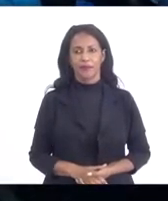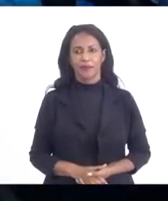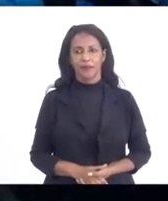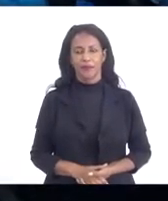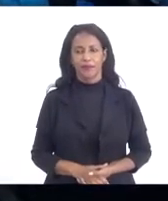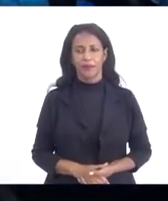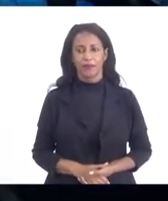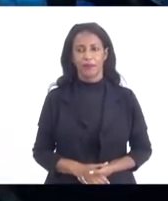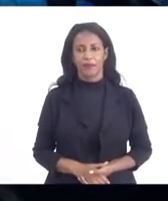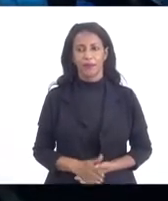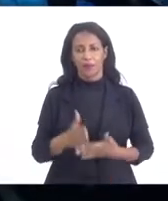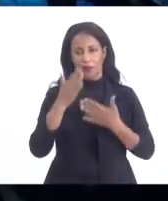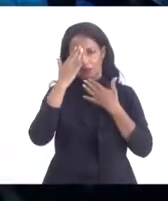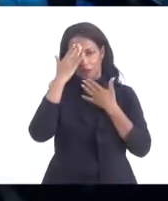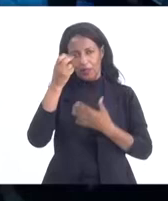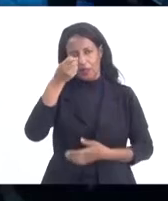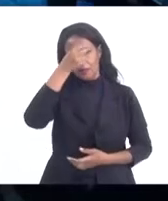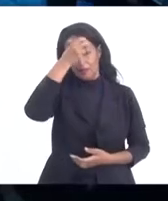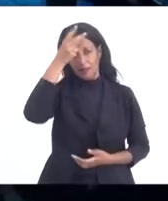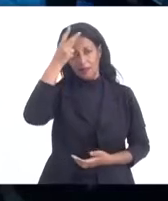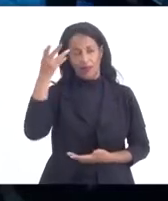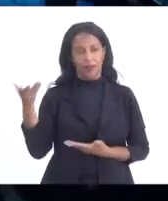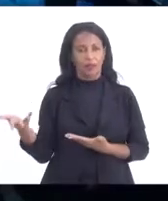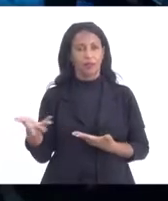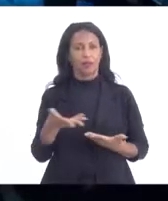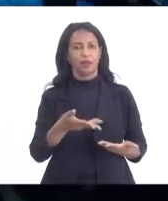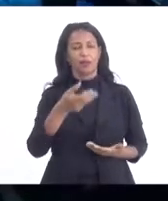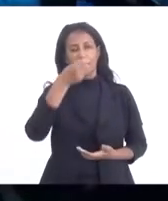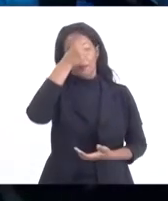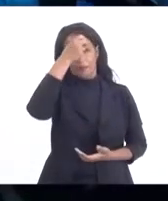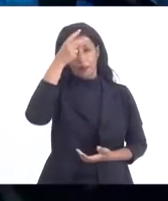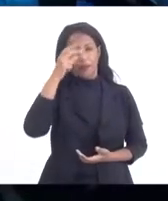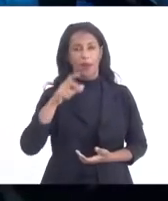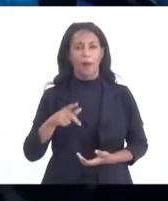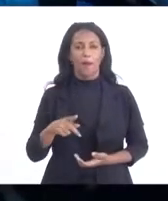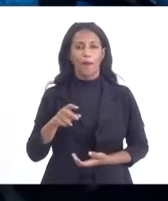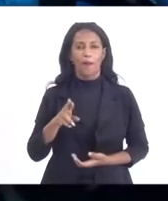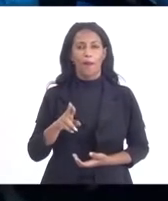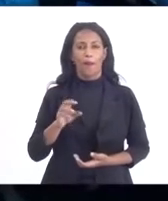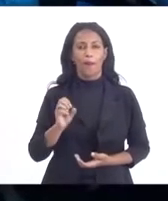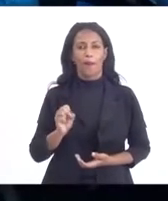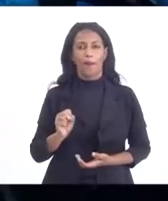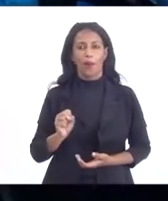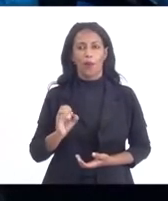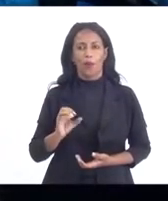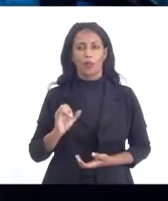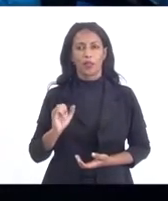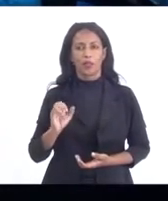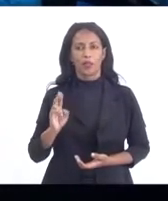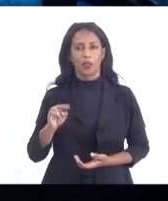Obrigado, prefeita Jeane. Com a palavra, nosso prefeito de Porciúncula, Leo Coutinho.